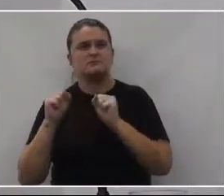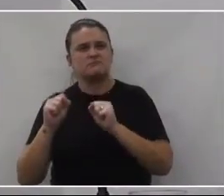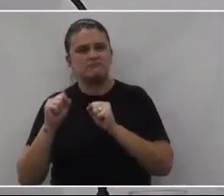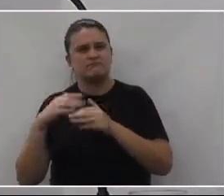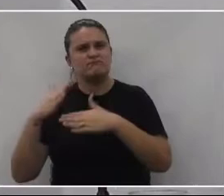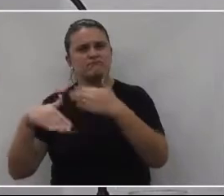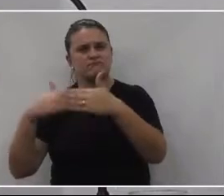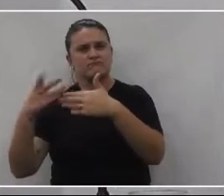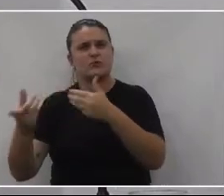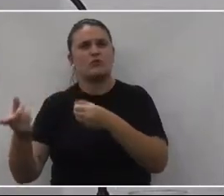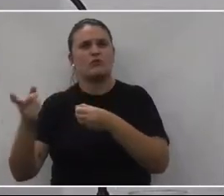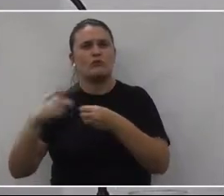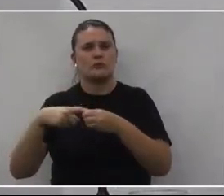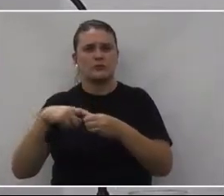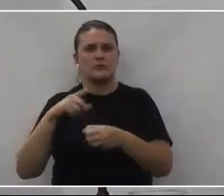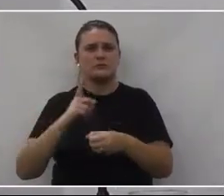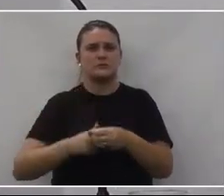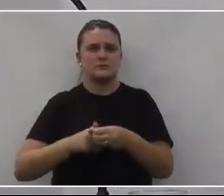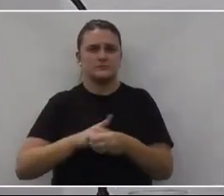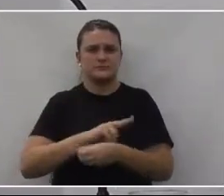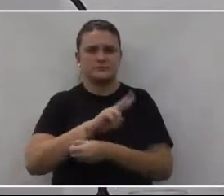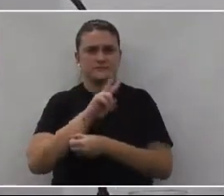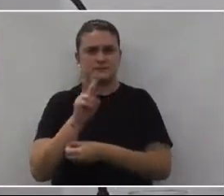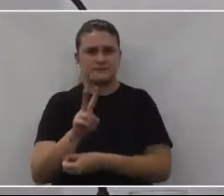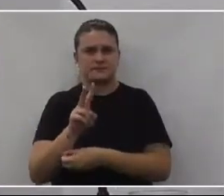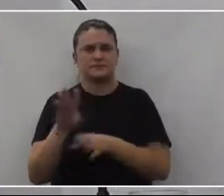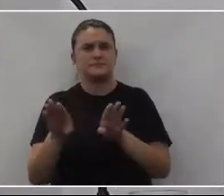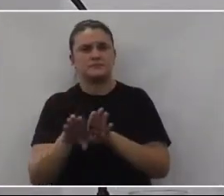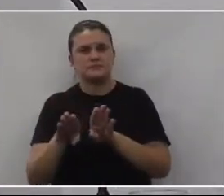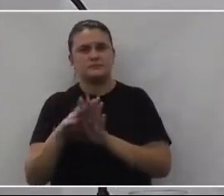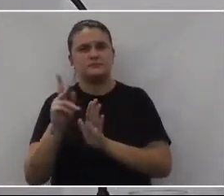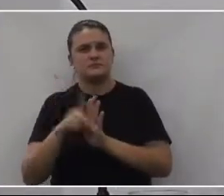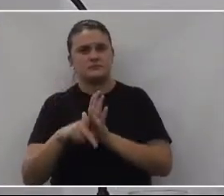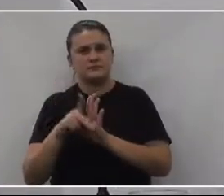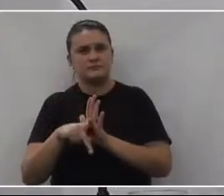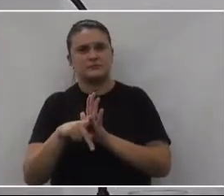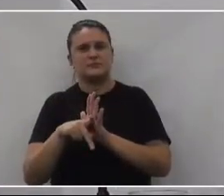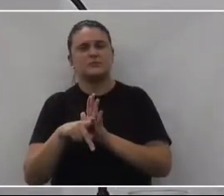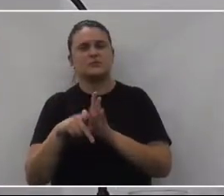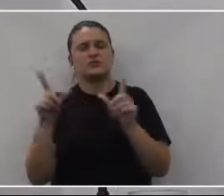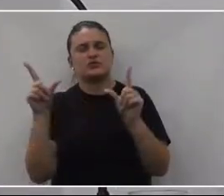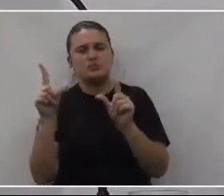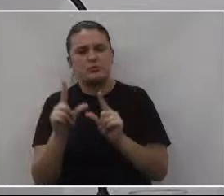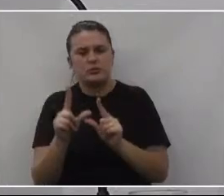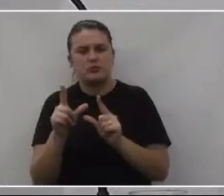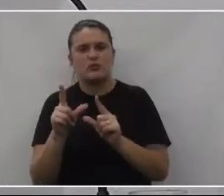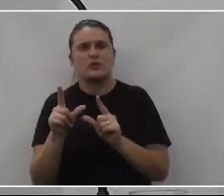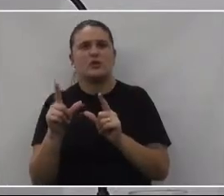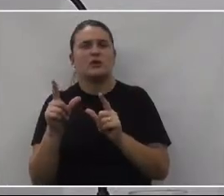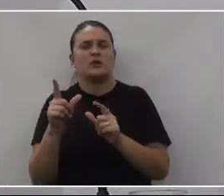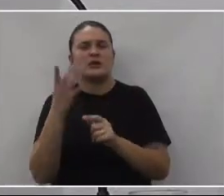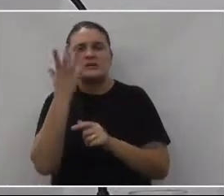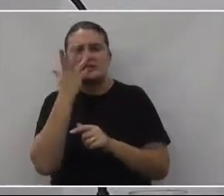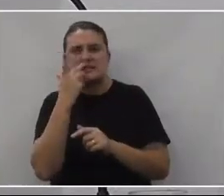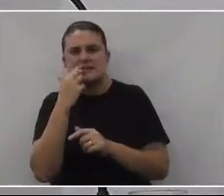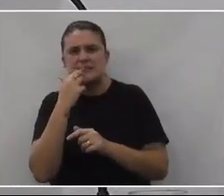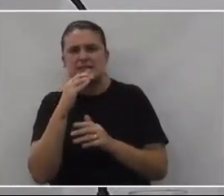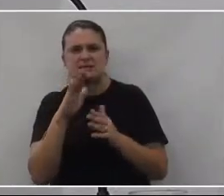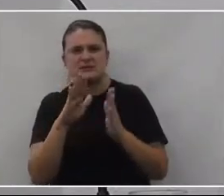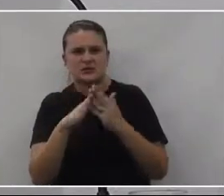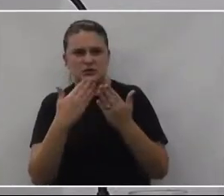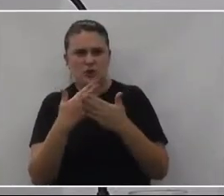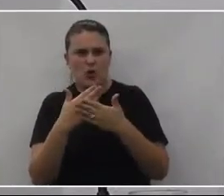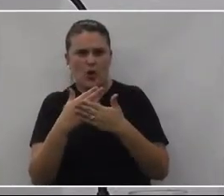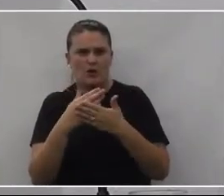de retorno para a União da Vitória, assim como foi o projeto de combate à evasão escolar, sem dúvida nenhuma, será também